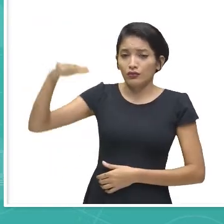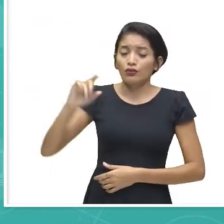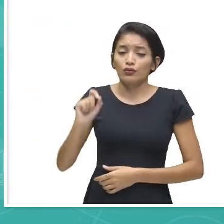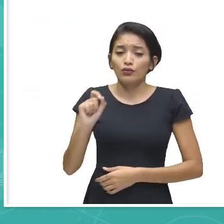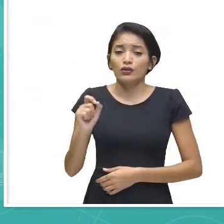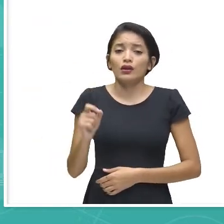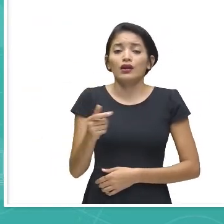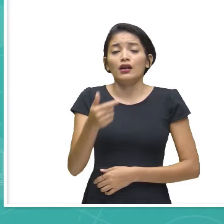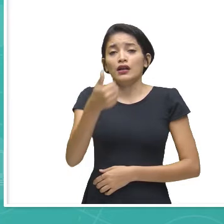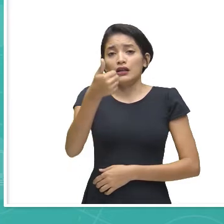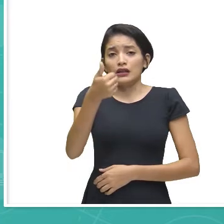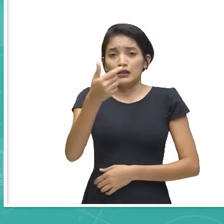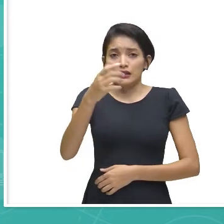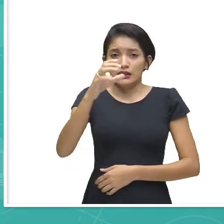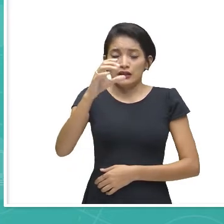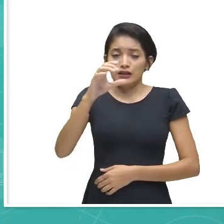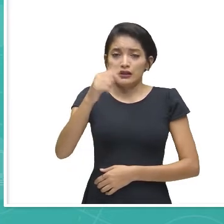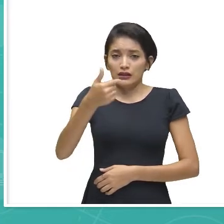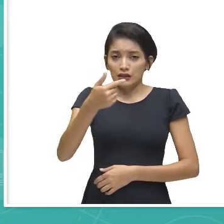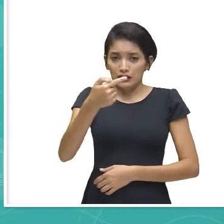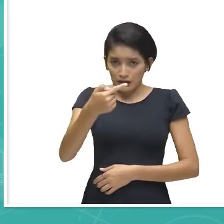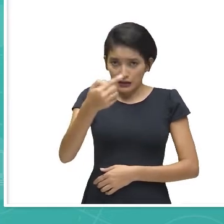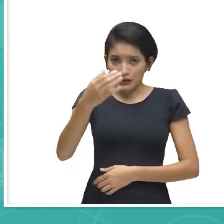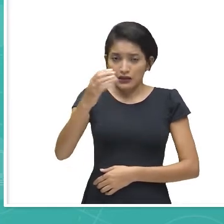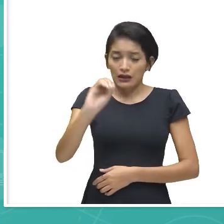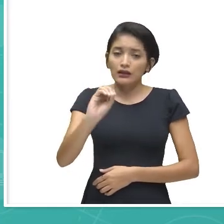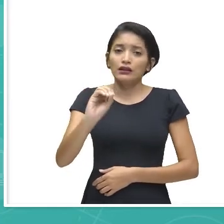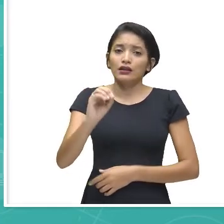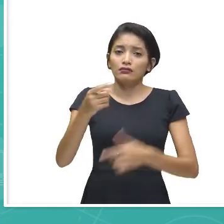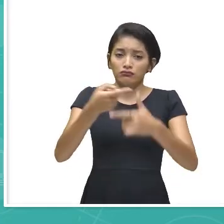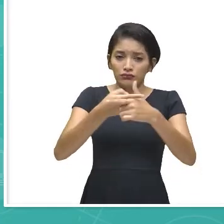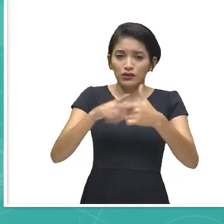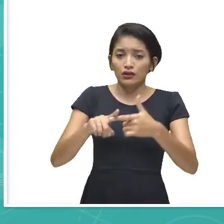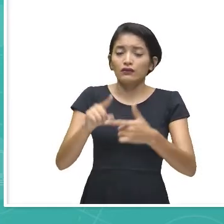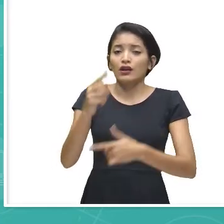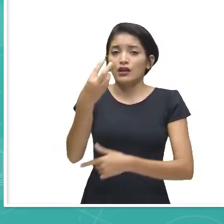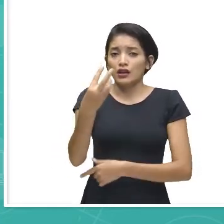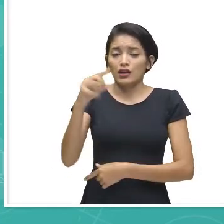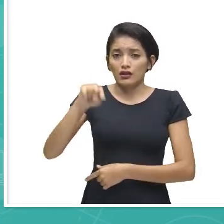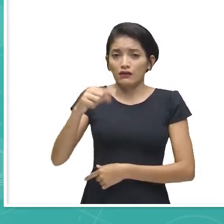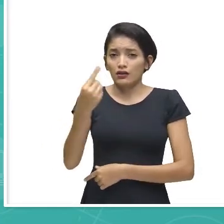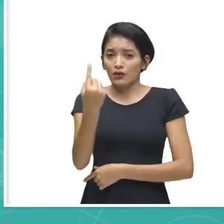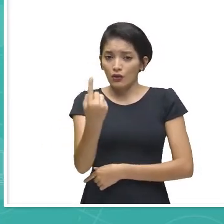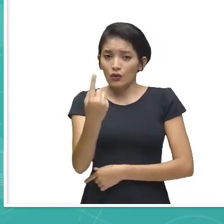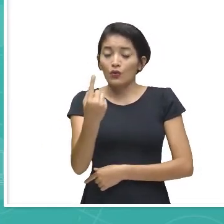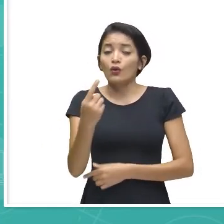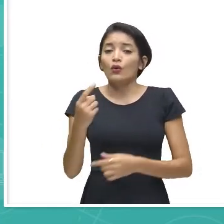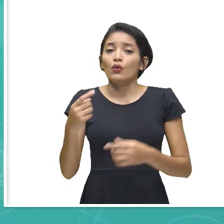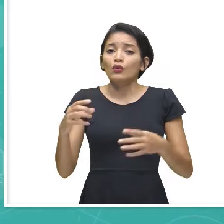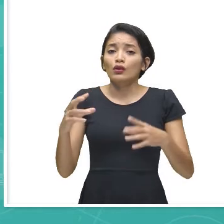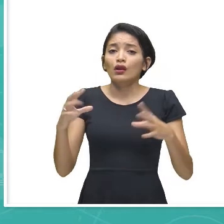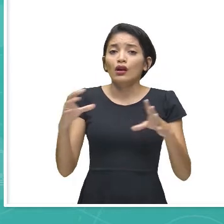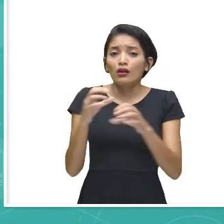dar 70 dividido por 3,1, que vai ser igual a